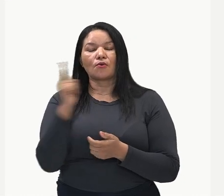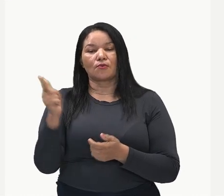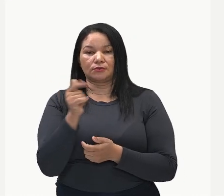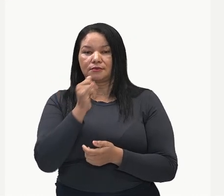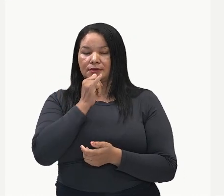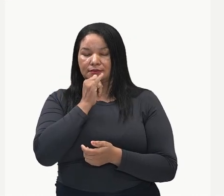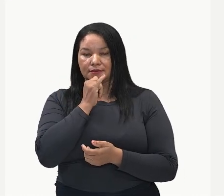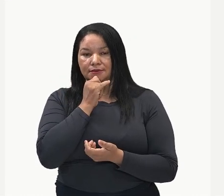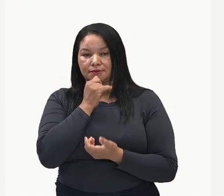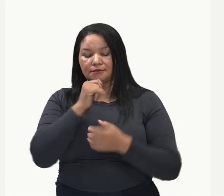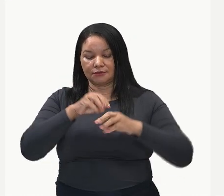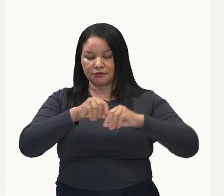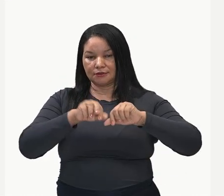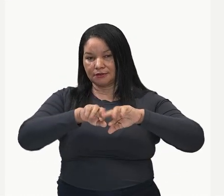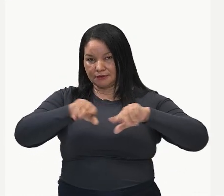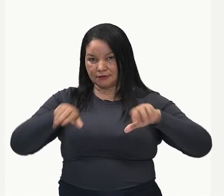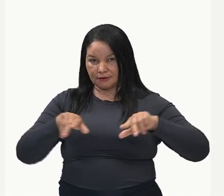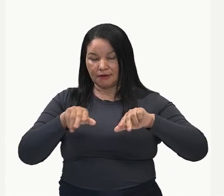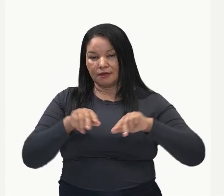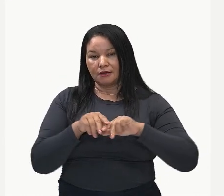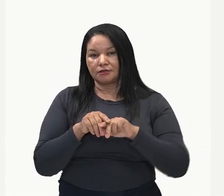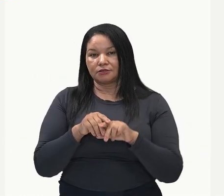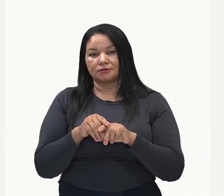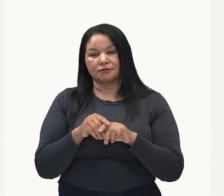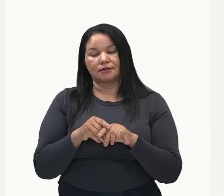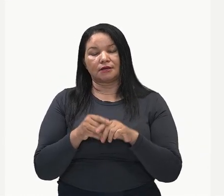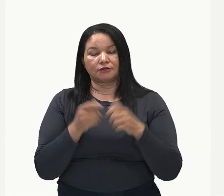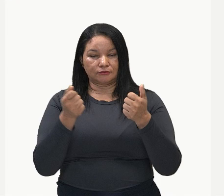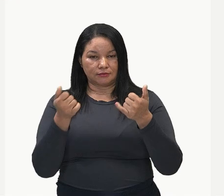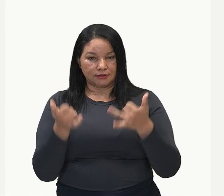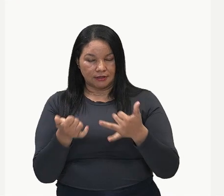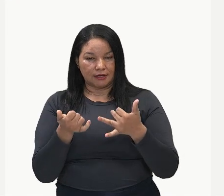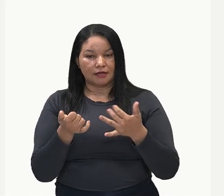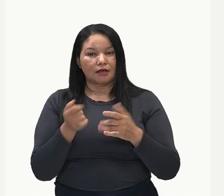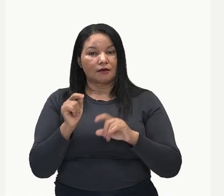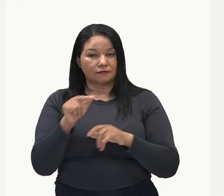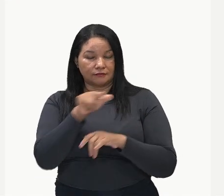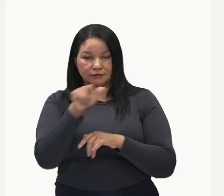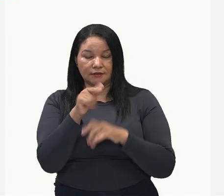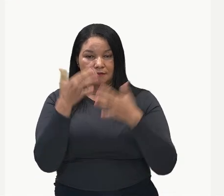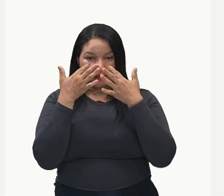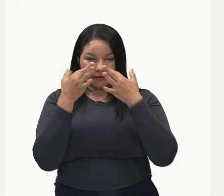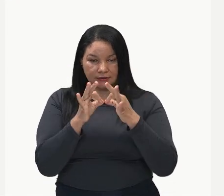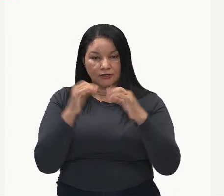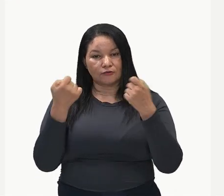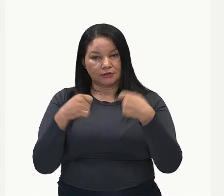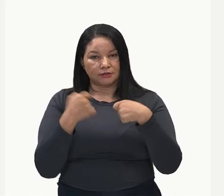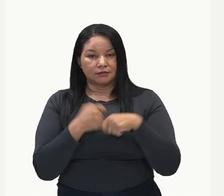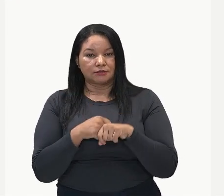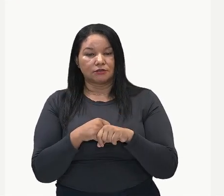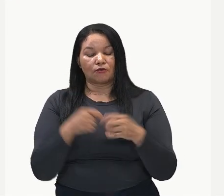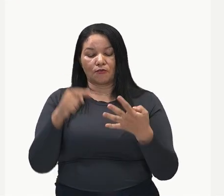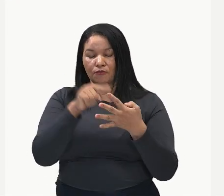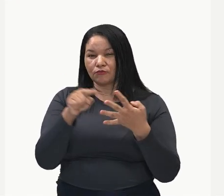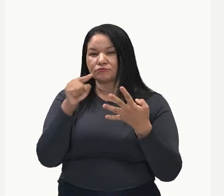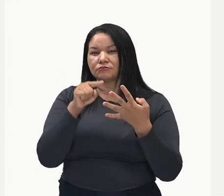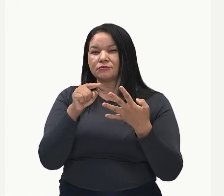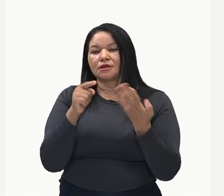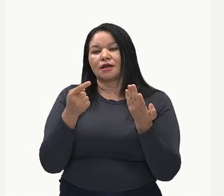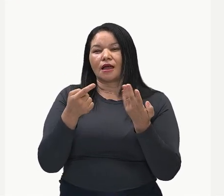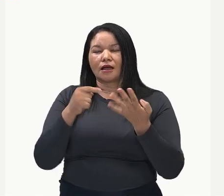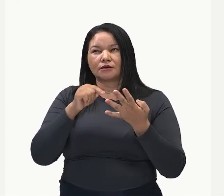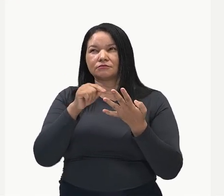sais que eu menciono para vocês, tá? Presta atenção: nitrato de potássio, hipoclorito